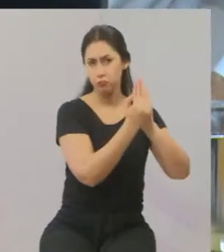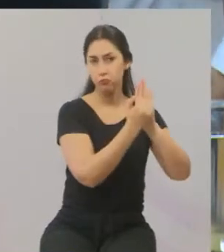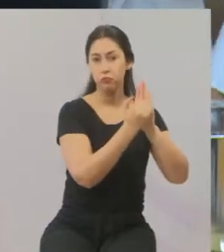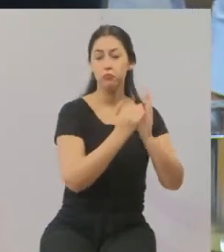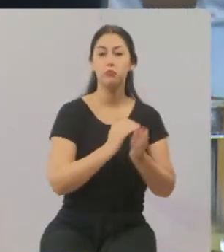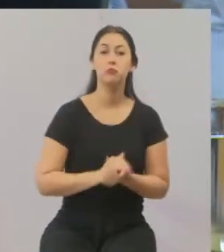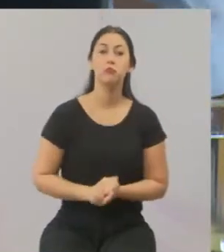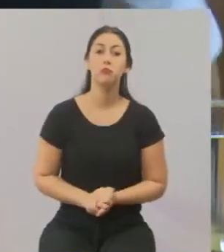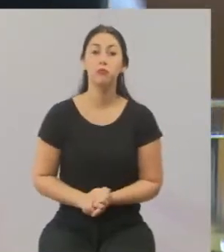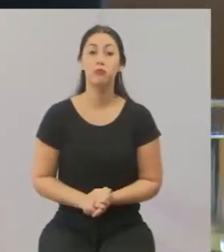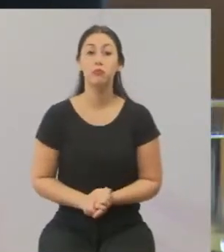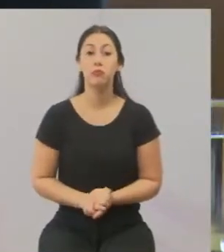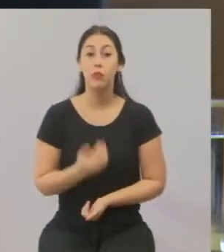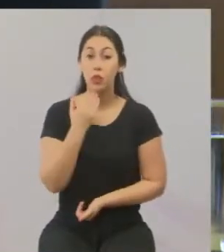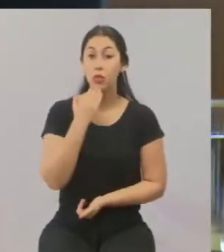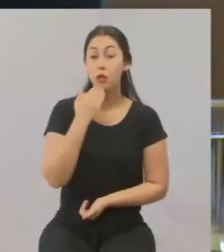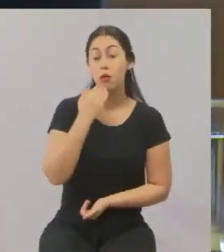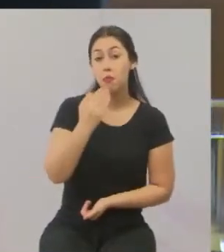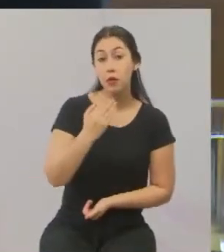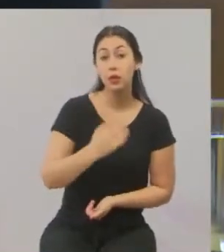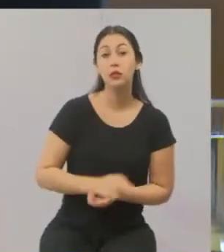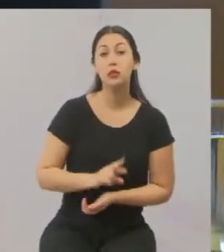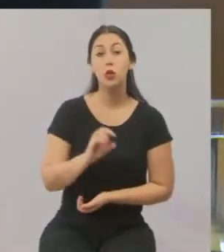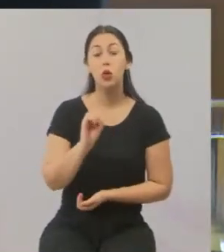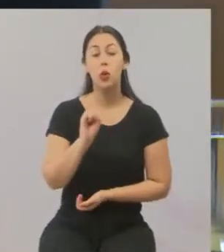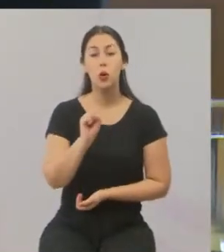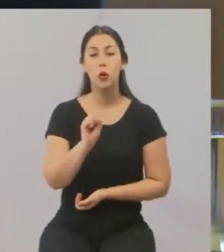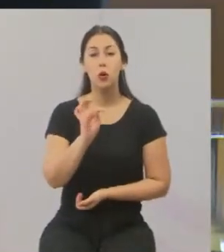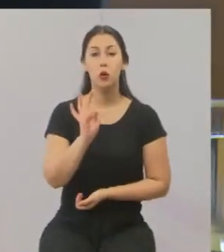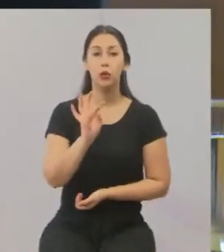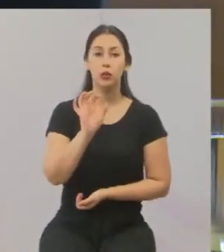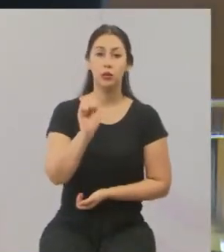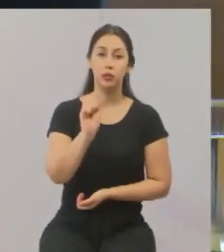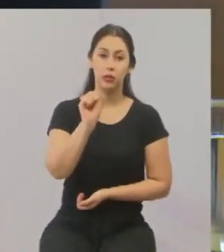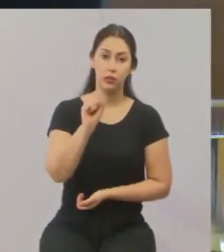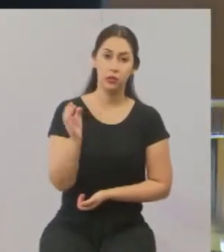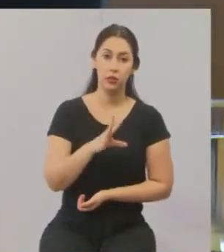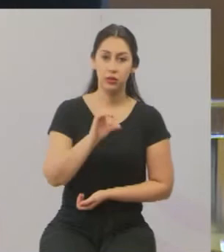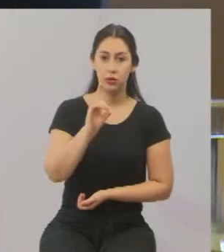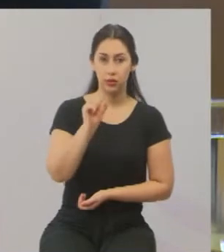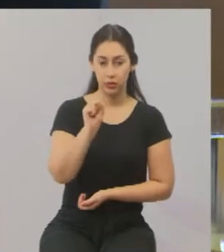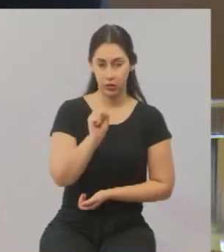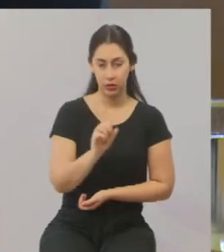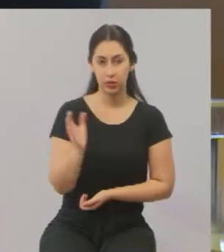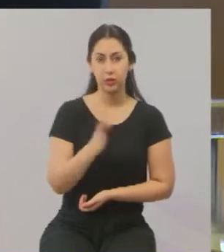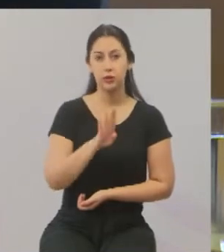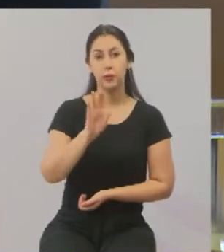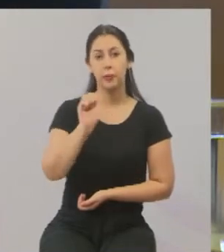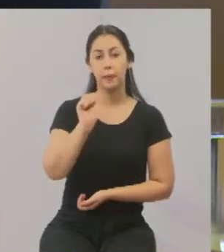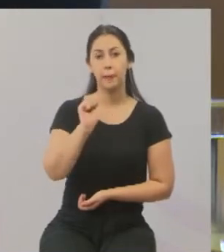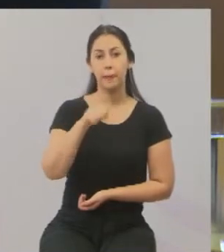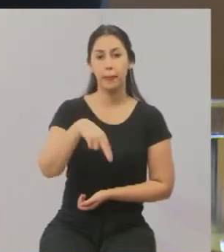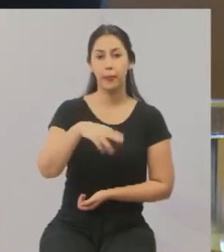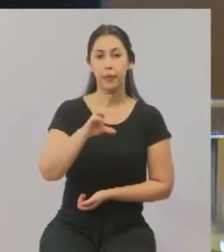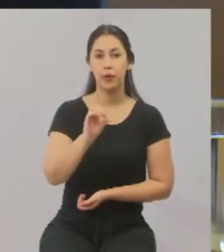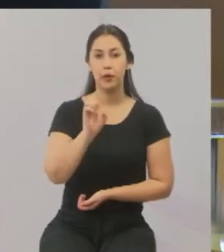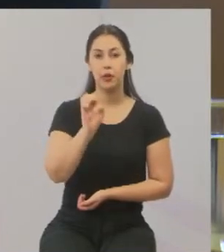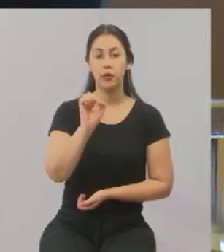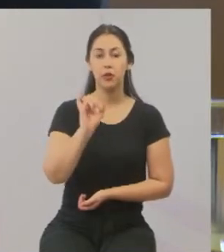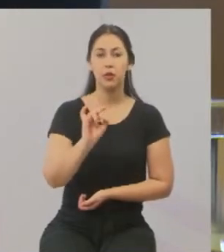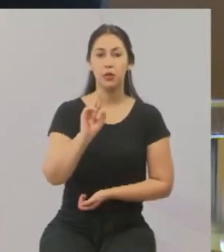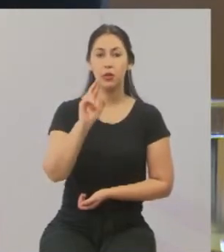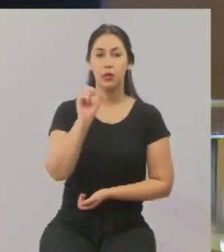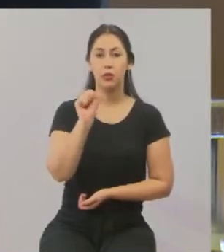formalidades regimentais, seja oficiada a concessionária Rotas das Bandeiras, solicitando a colocação na rodovia Dom Pedro I de placa indicativa